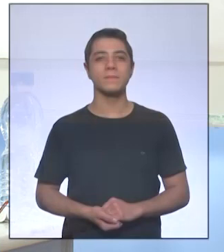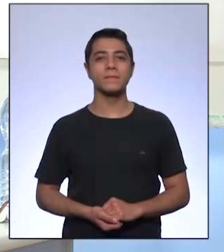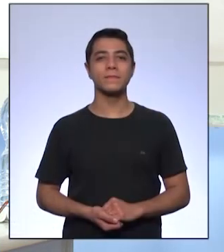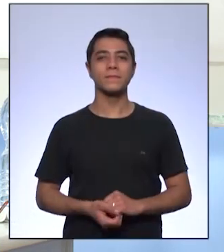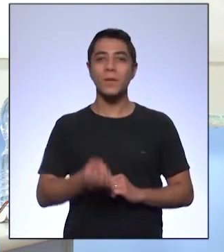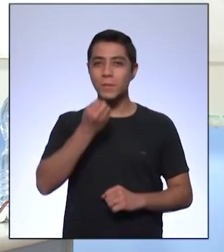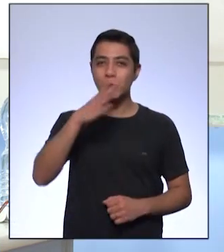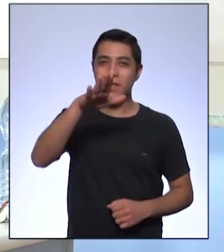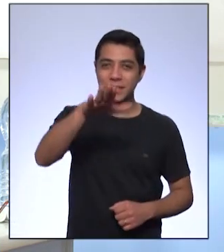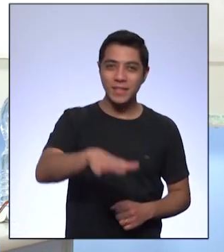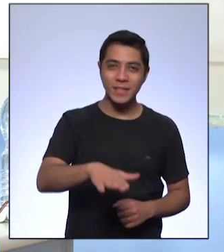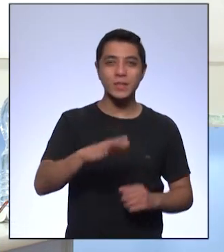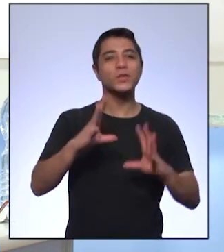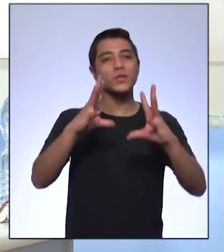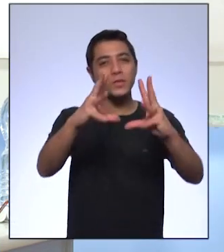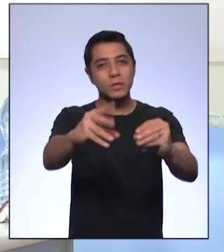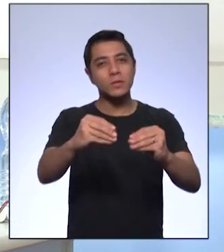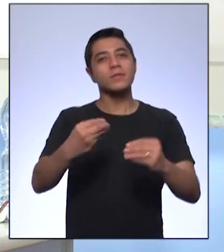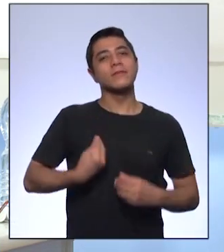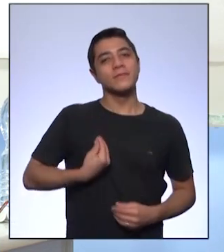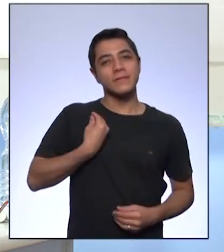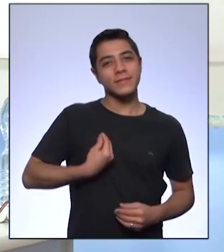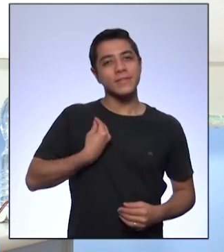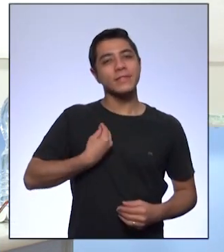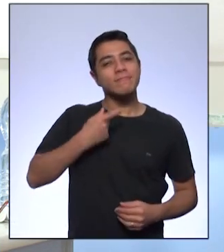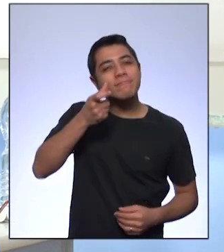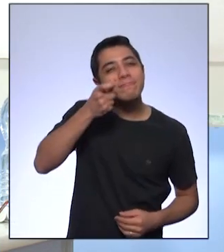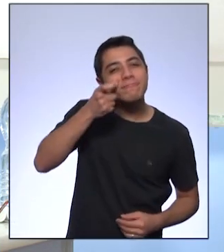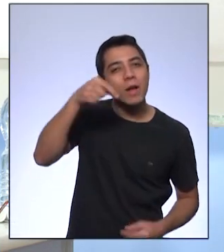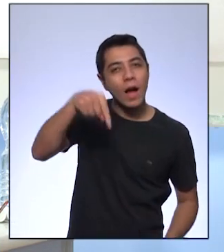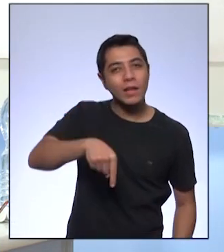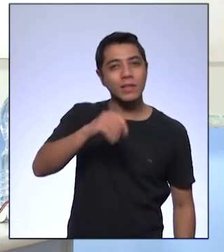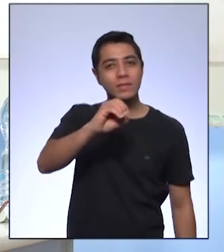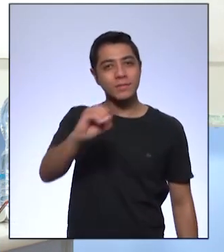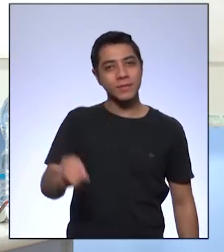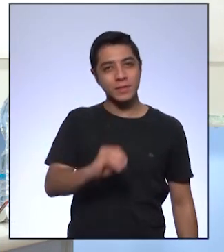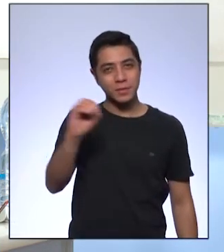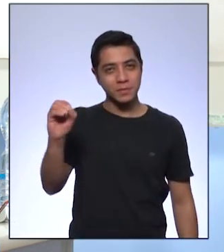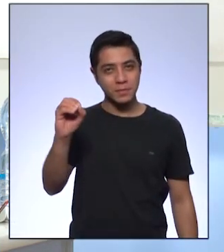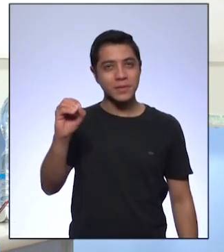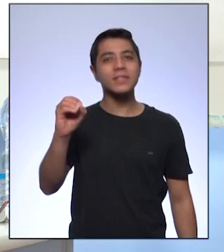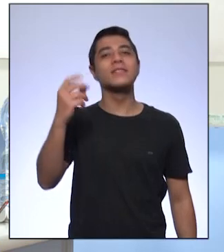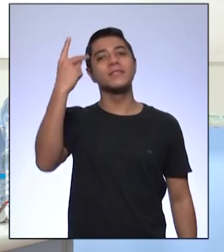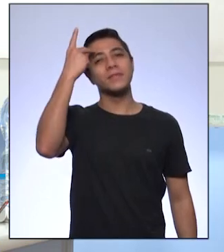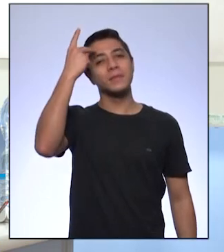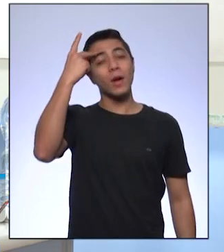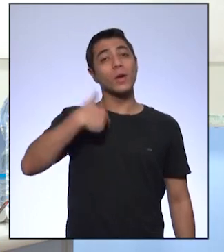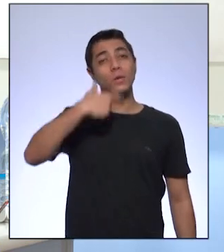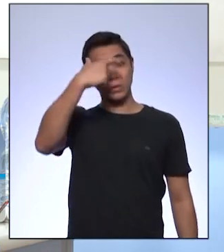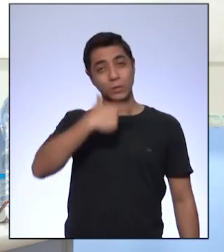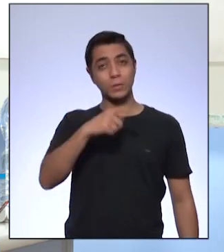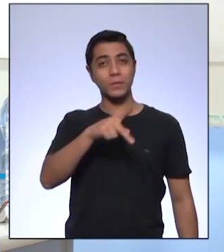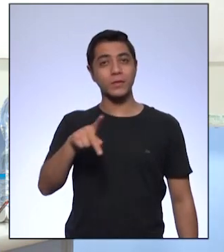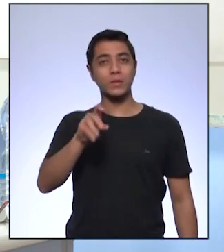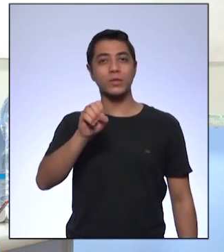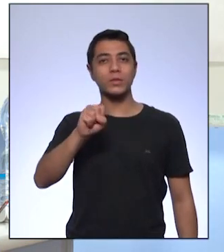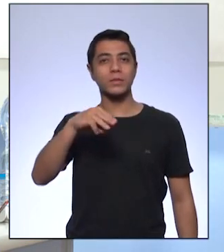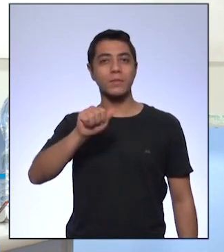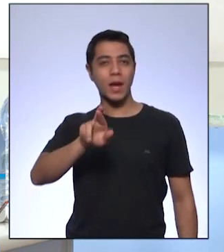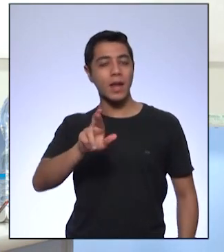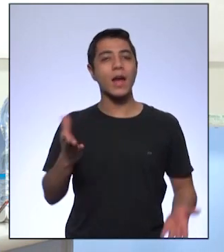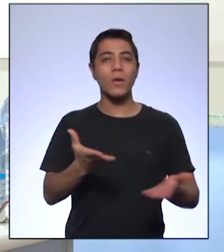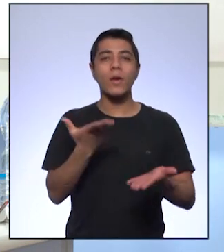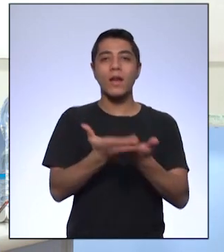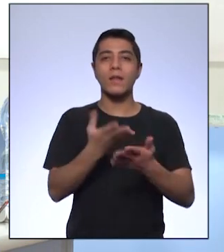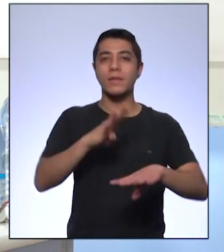Muito boa tarde a todos que nos acompanham aqui pelo Centro de Mídias e Educação de São Paulo. Sou o professor Osmar e vou conduzir essa aula de matemática aqui para o 9º ano do